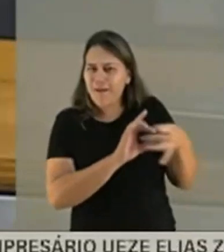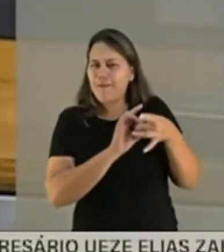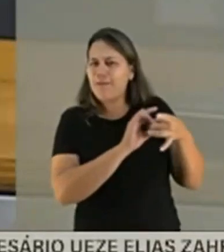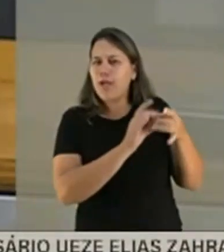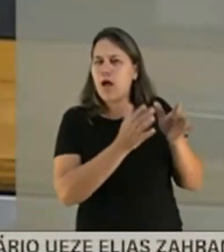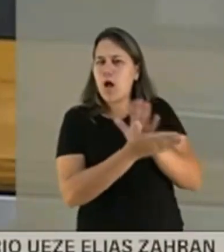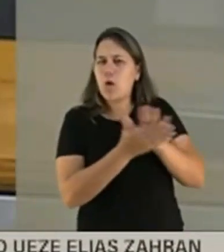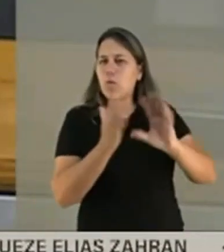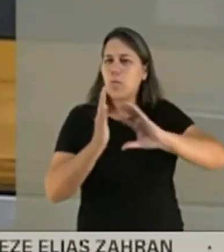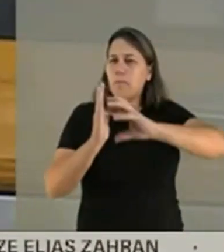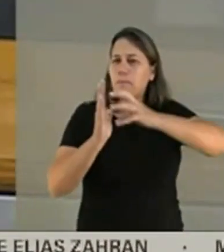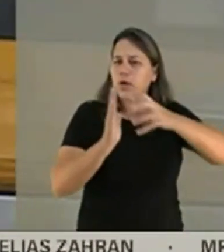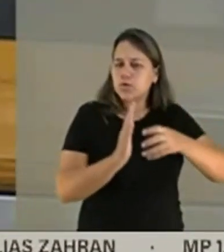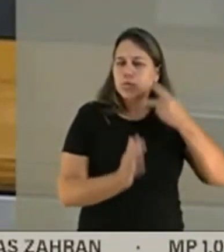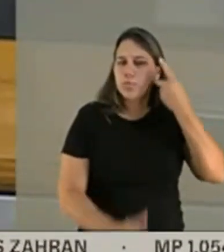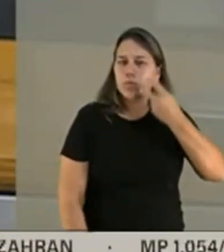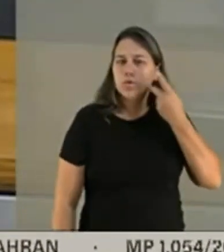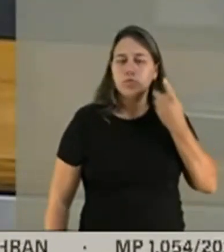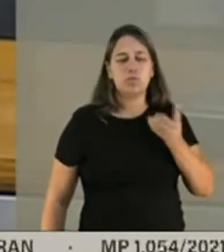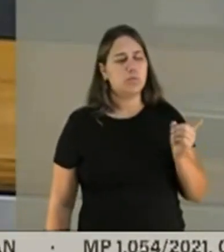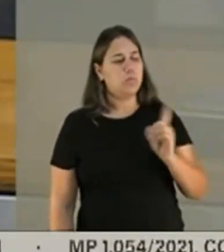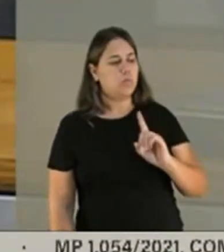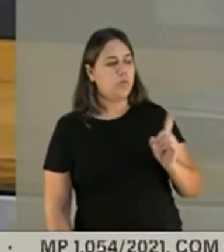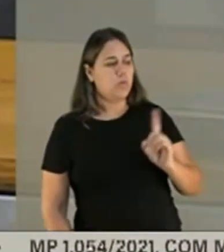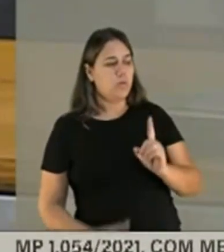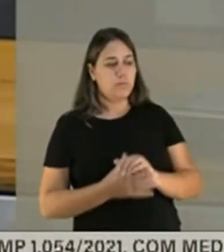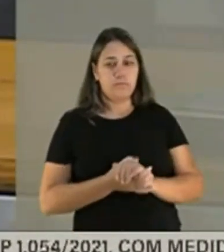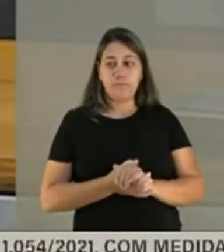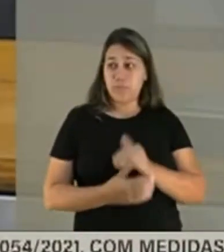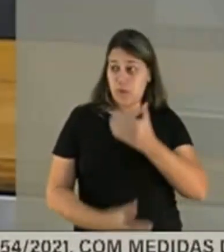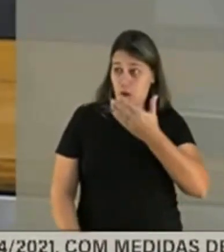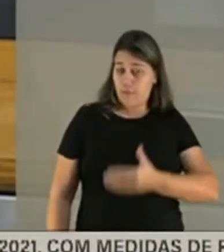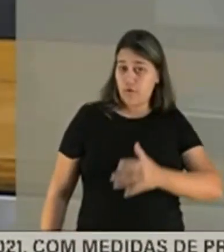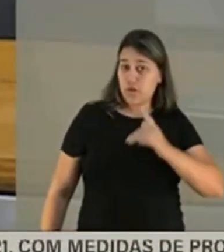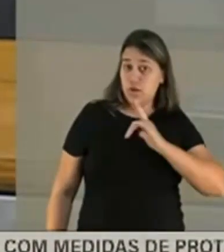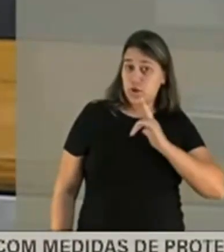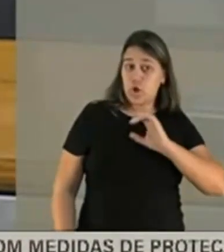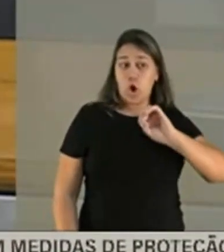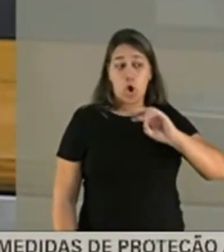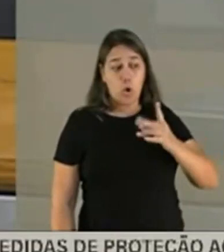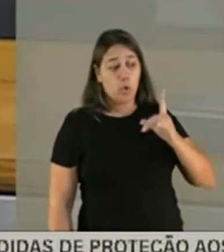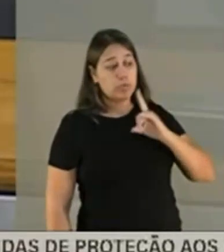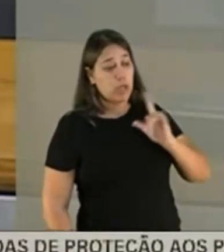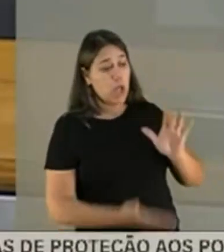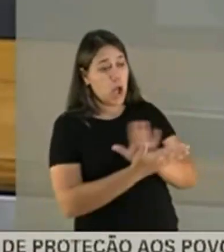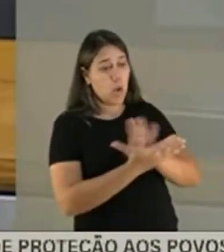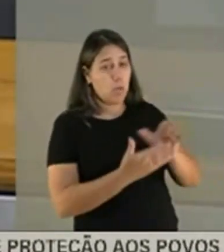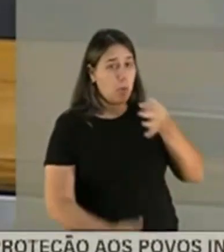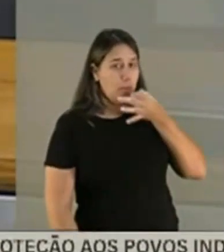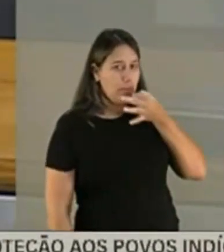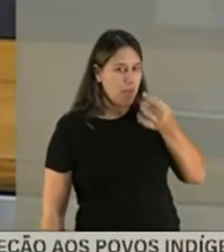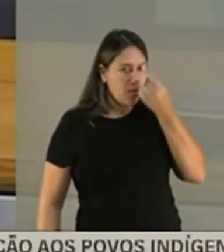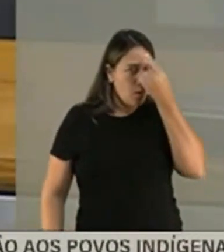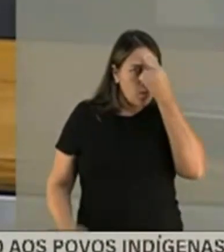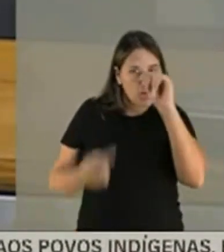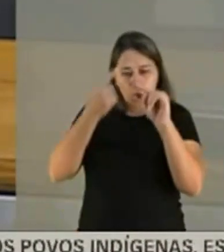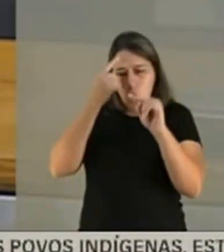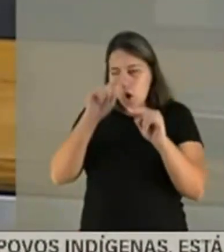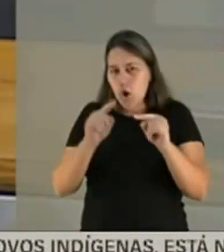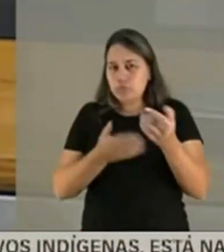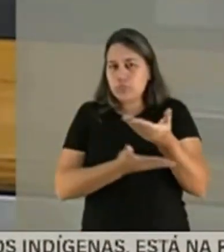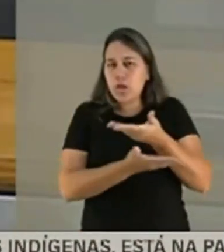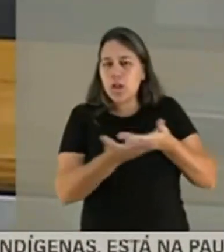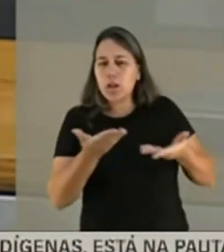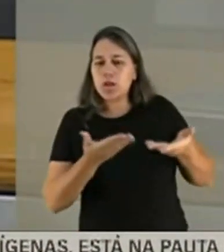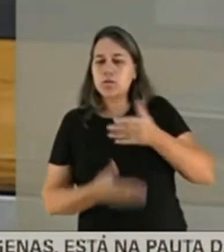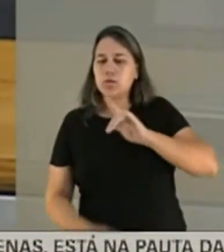político? Não, senador. O senhor tinha ou tem algum posicionamento ideológico em relação